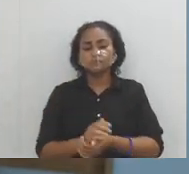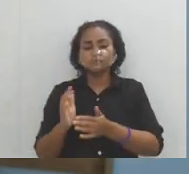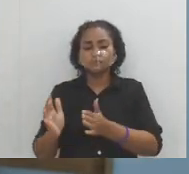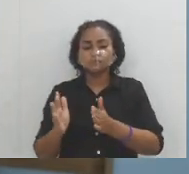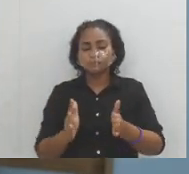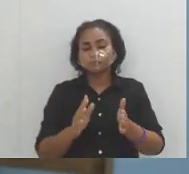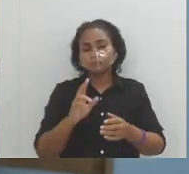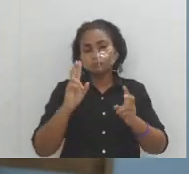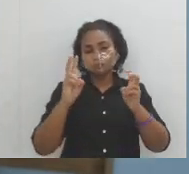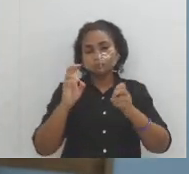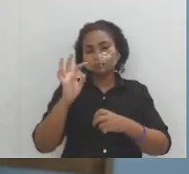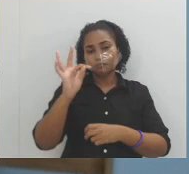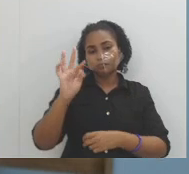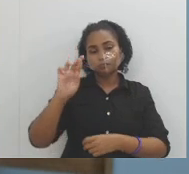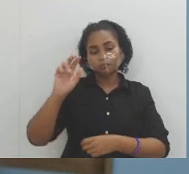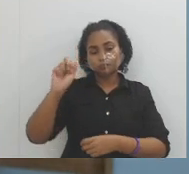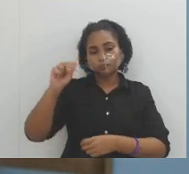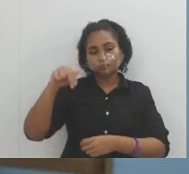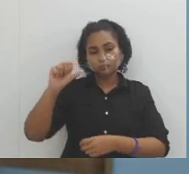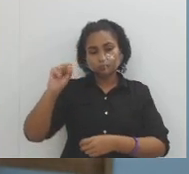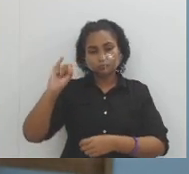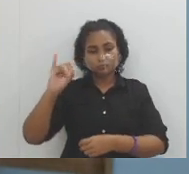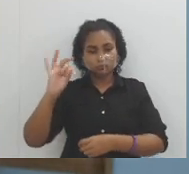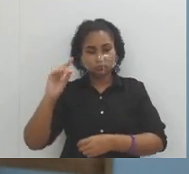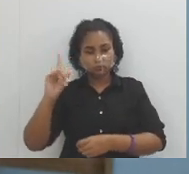transitividade verbal.